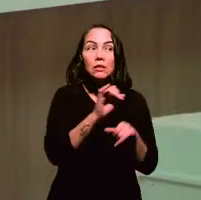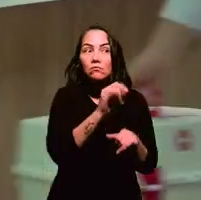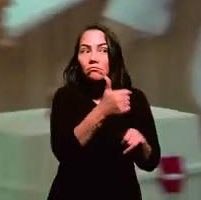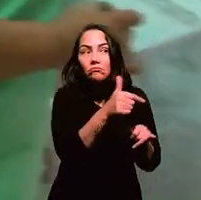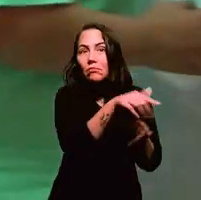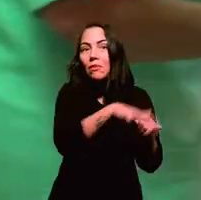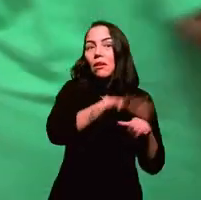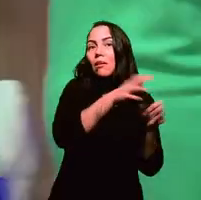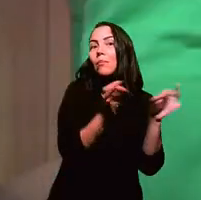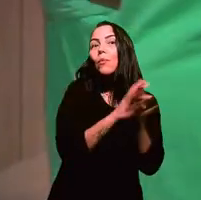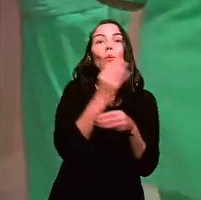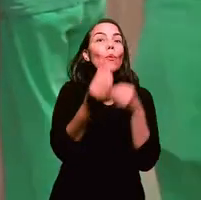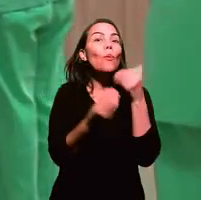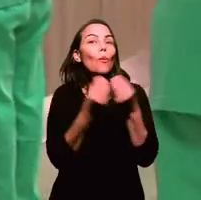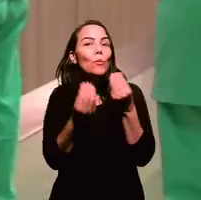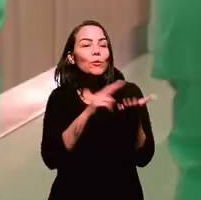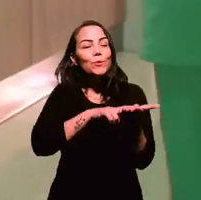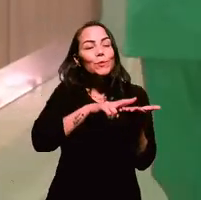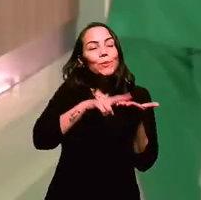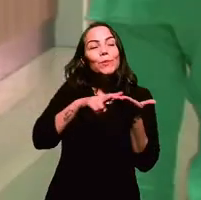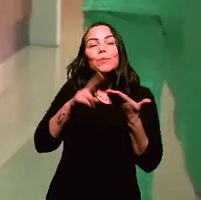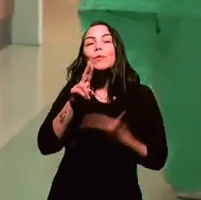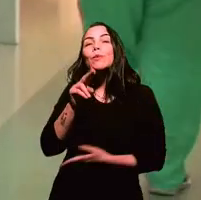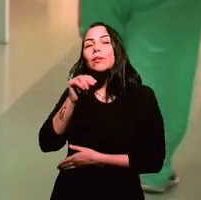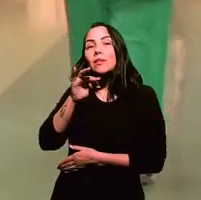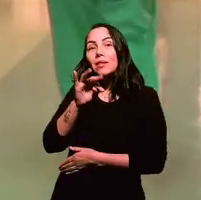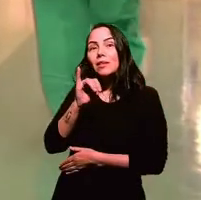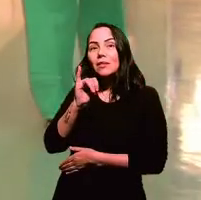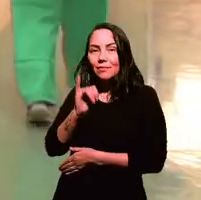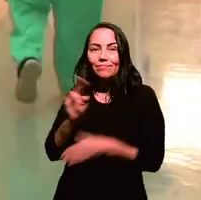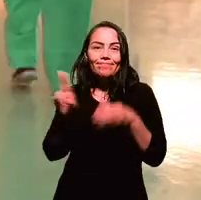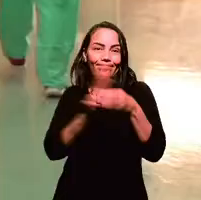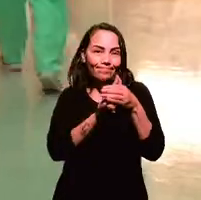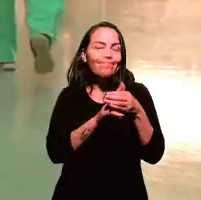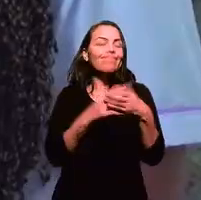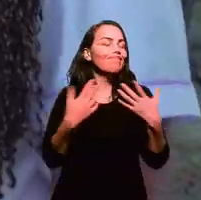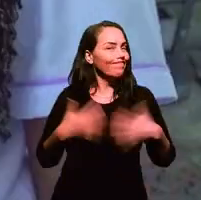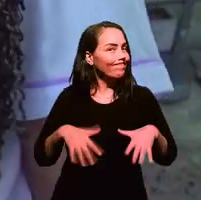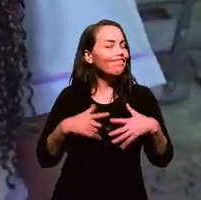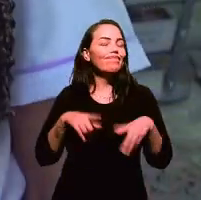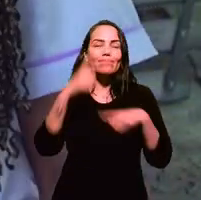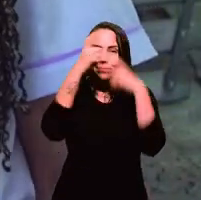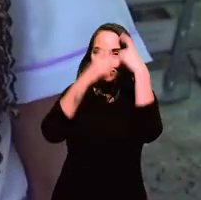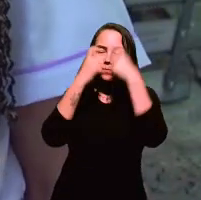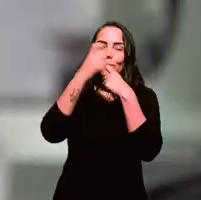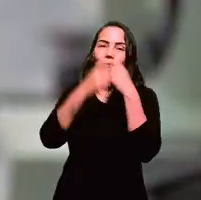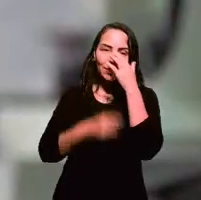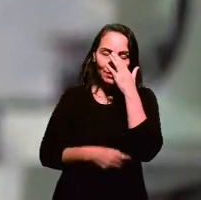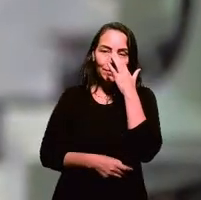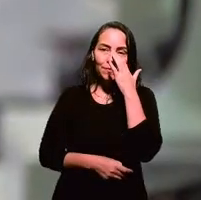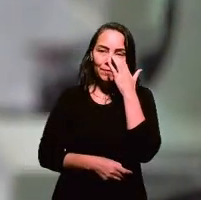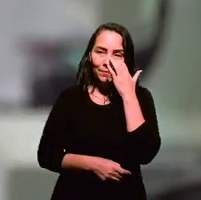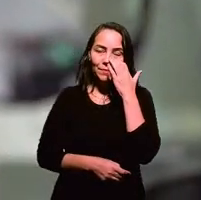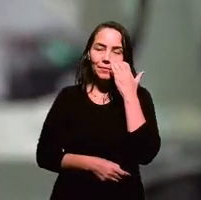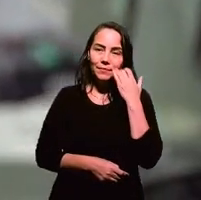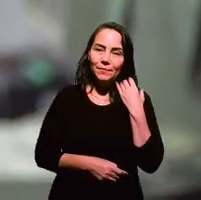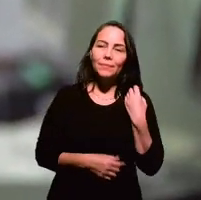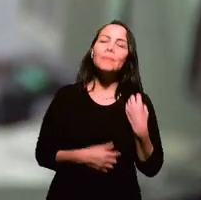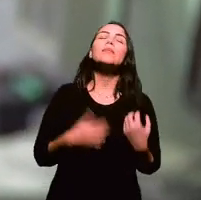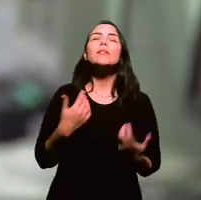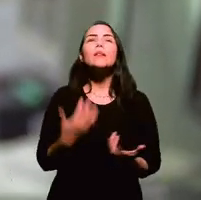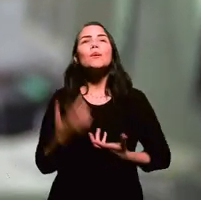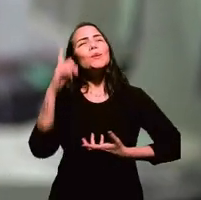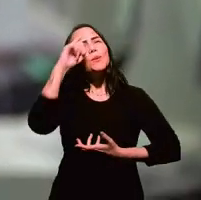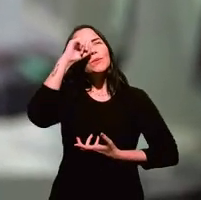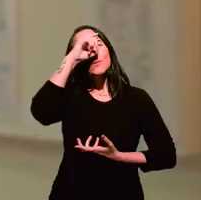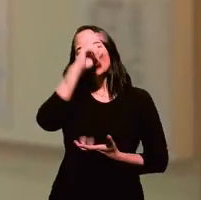de maneira bem fácil, talvez nós tivéssemos situações críticas. Com toda dificuldade, as